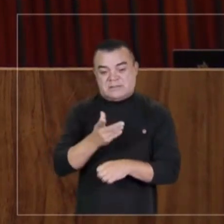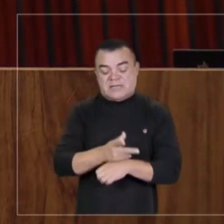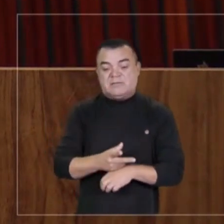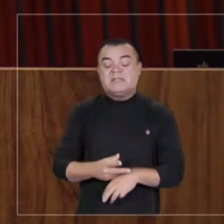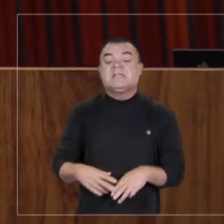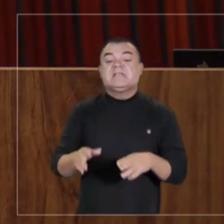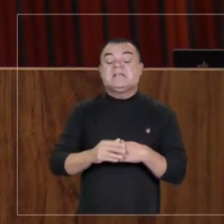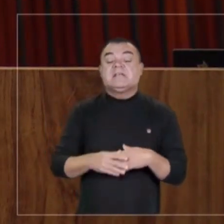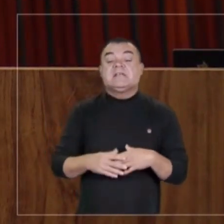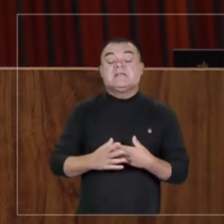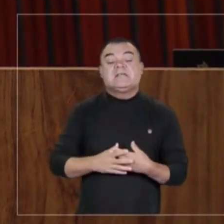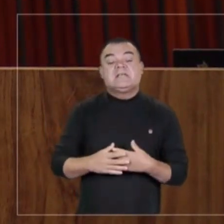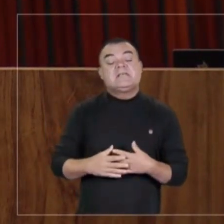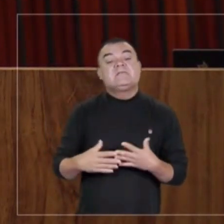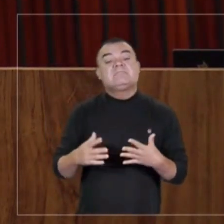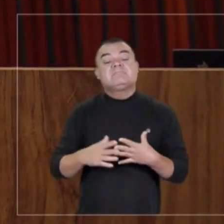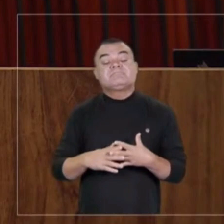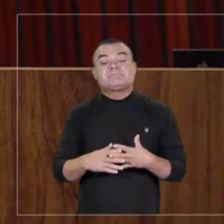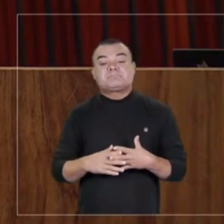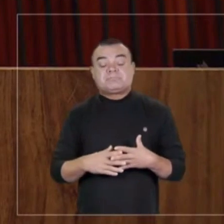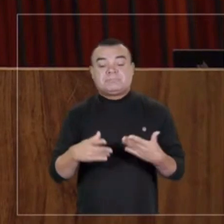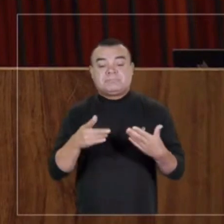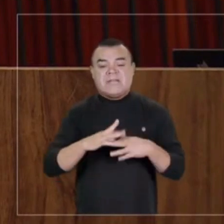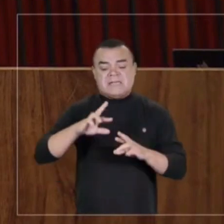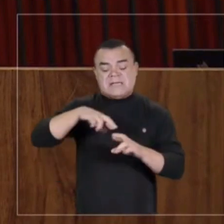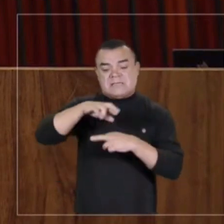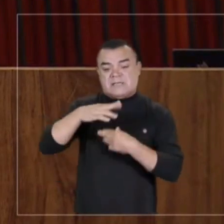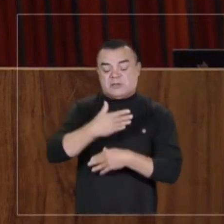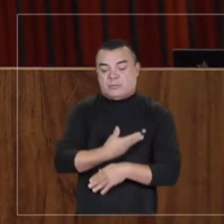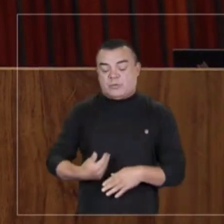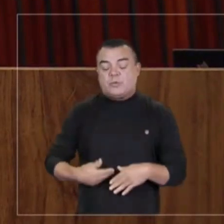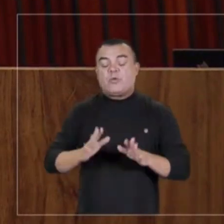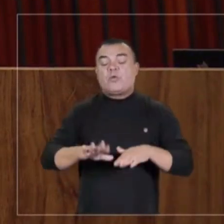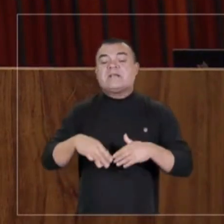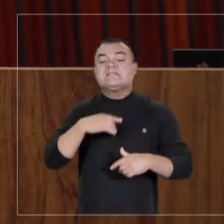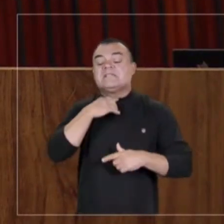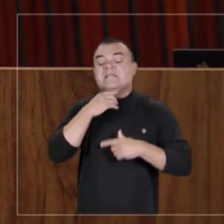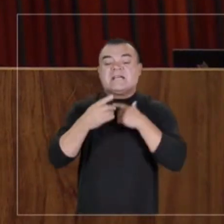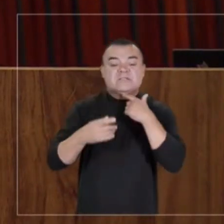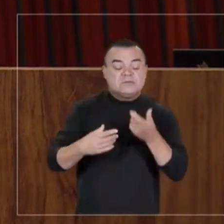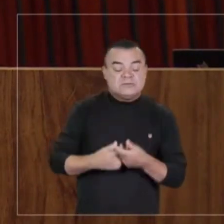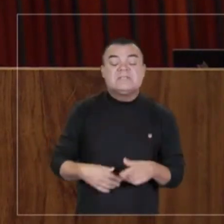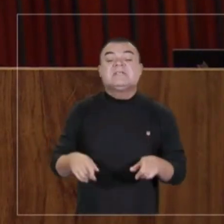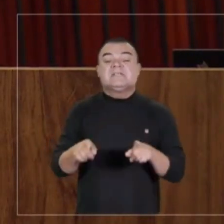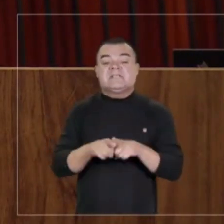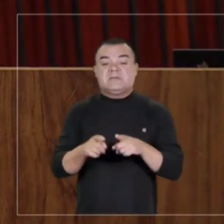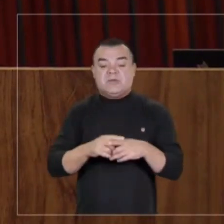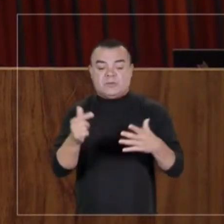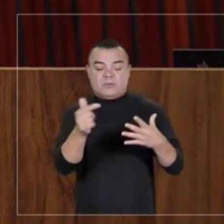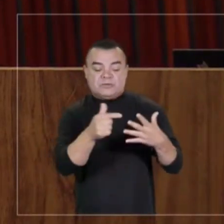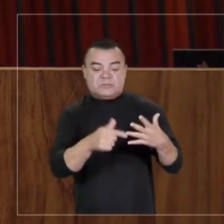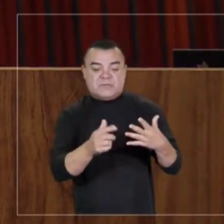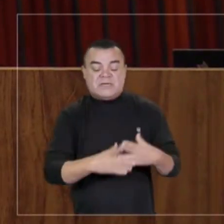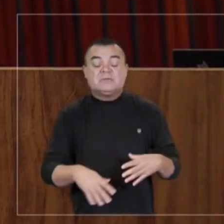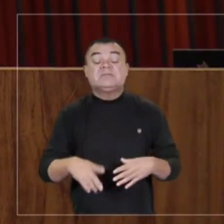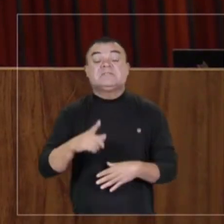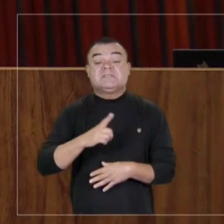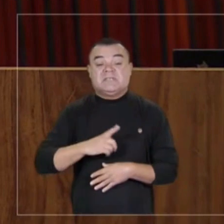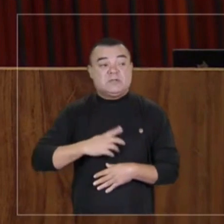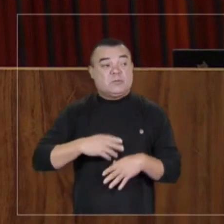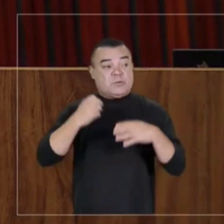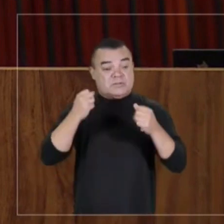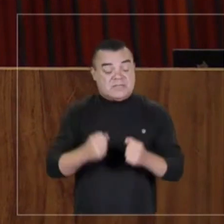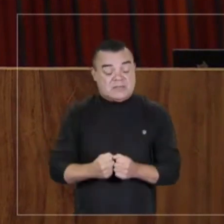rede públicas, quais seriam suas dúvidas e os pontos que, a seu sentir, teriam potencial